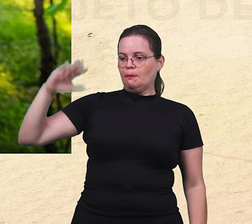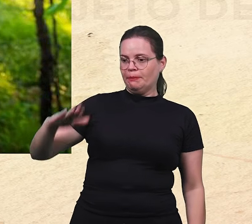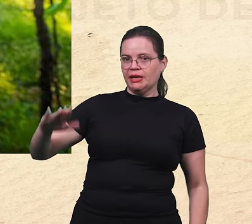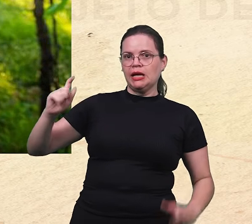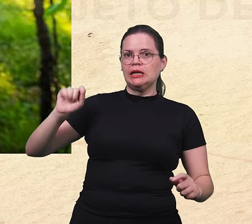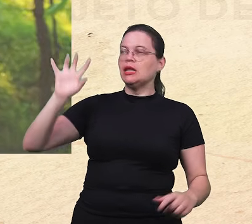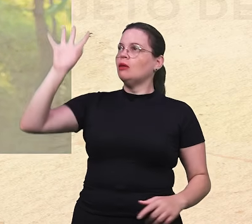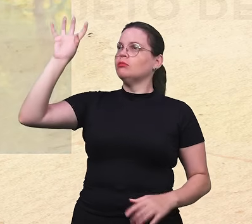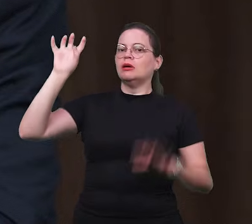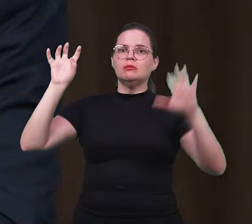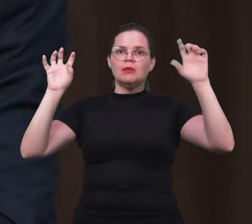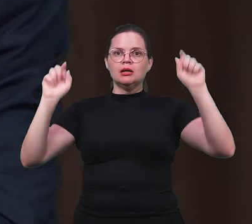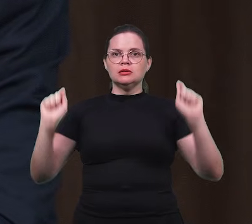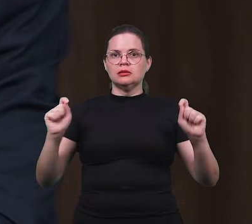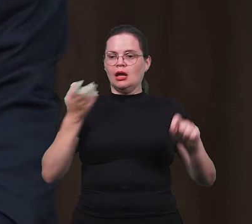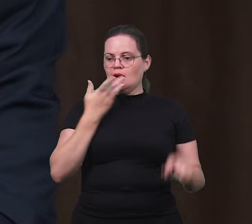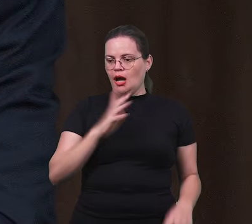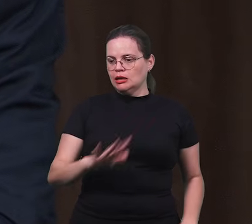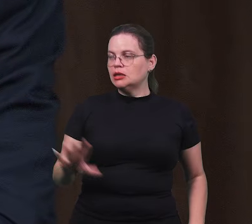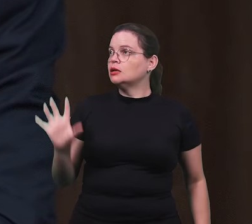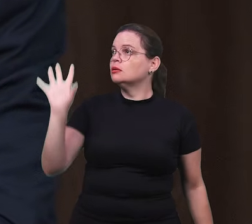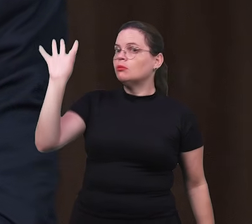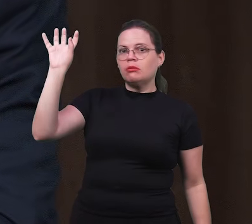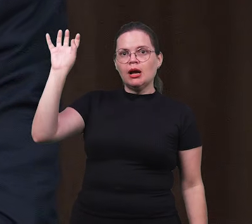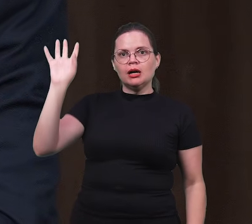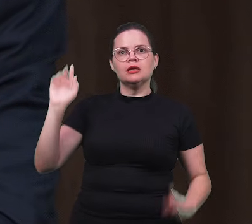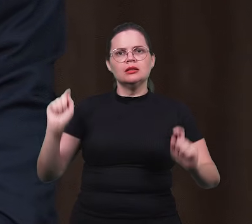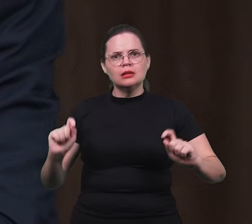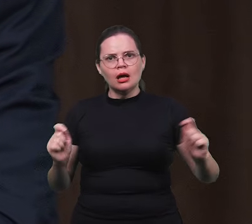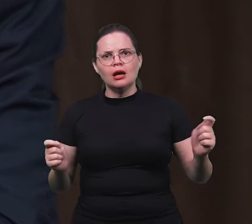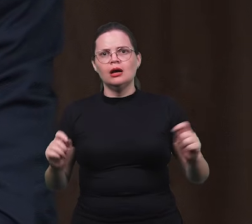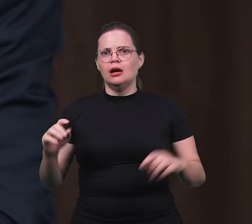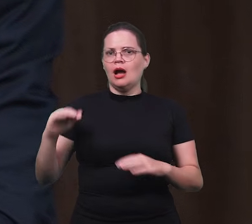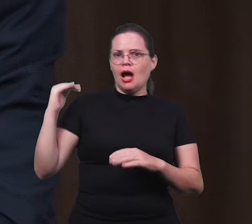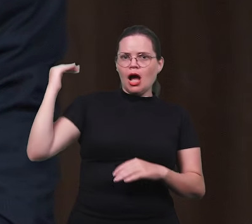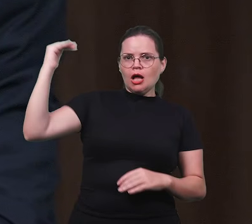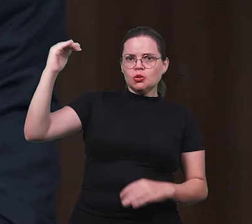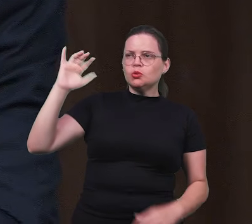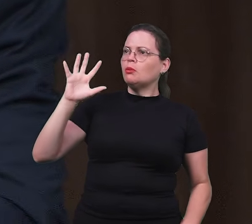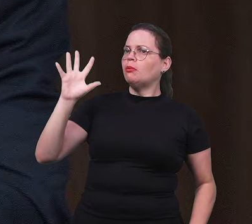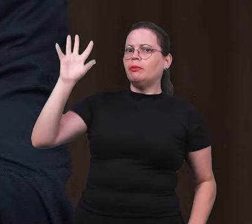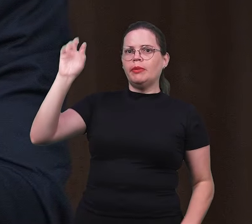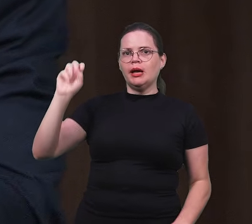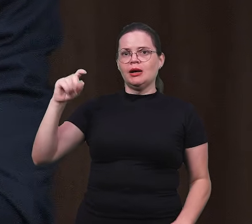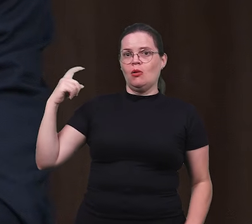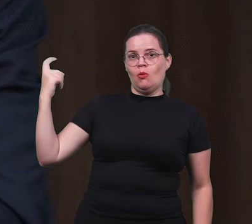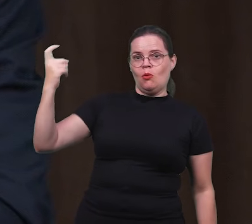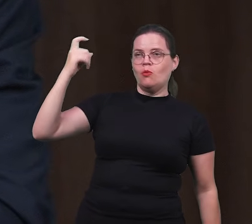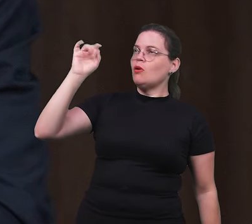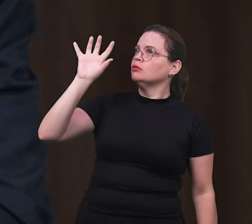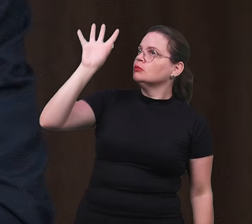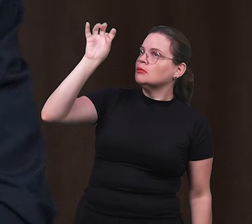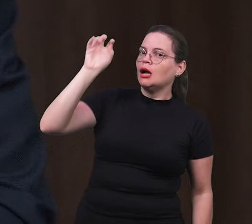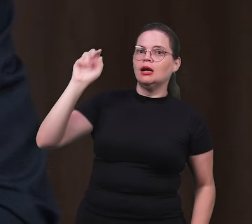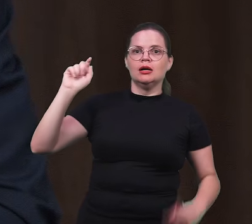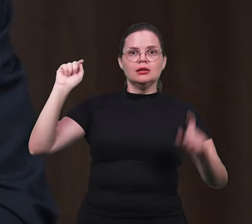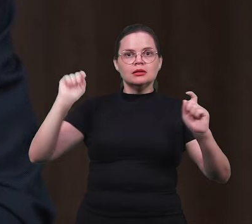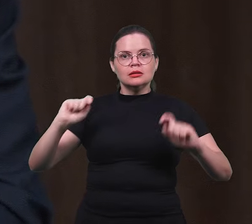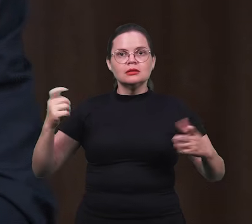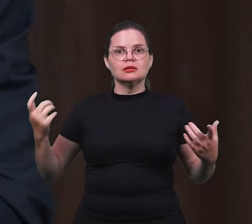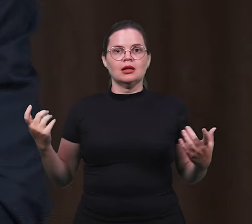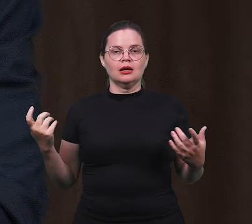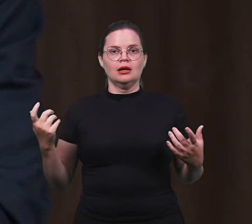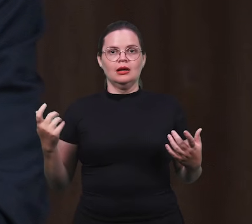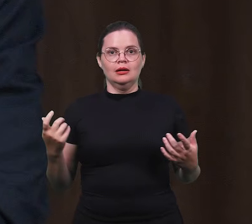sem fazer esforço. Nossa, muito bom. Né? A criança pega, o adolescente pega e o adulto pega. Um grandão pega sem fazer esforço.